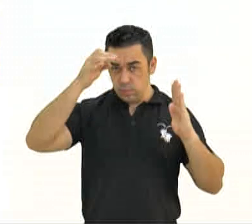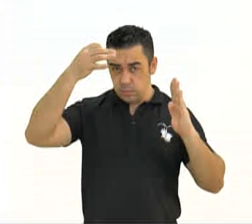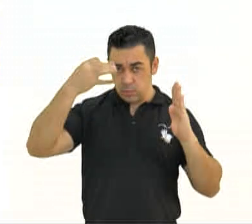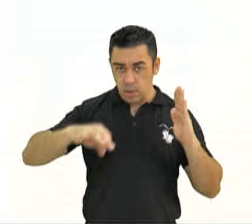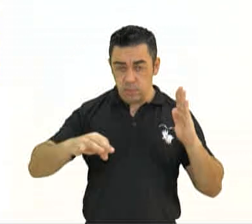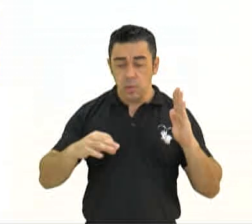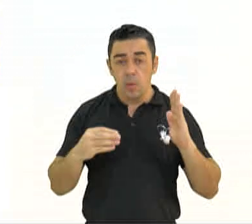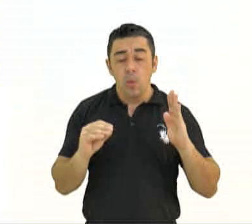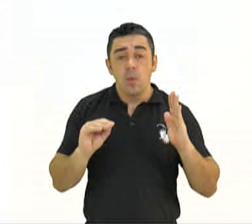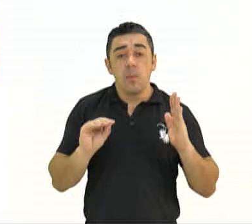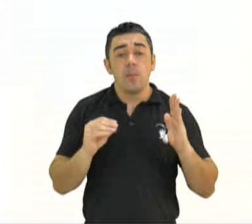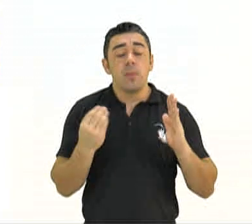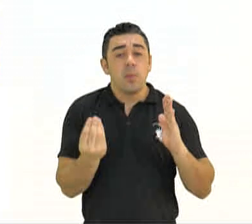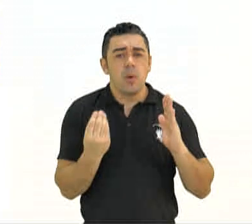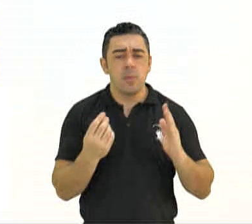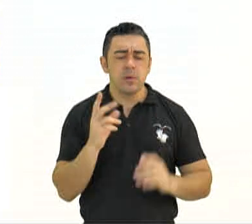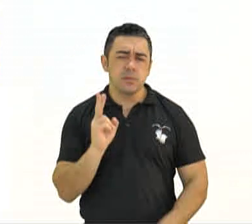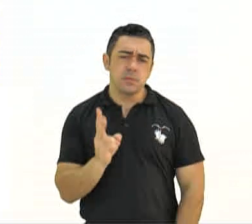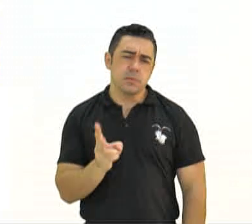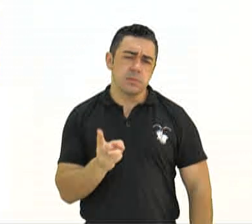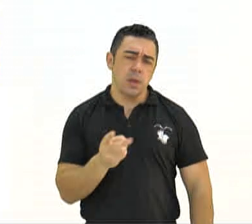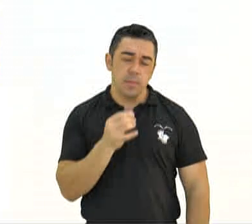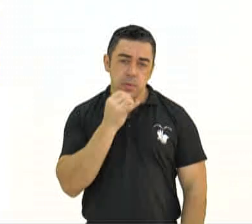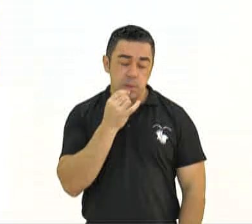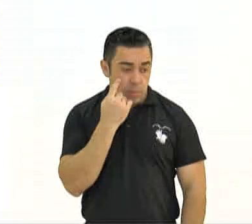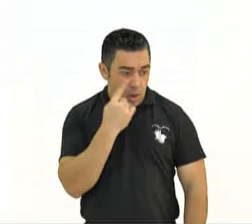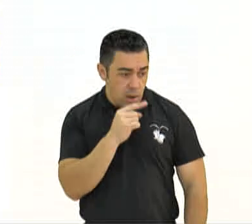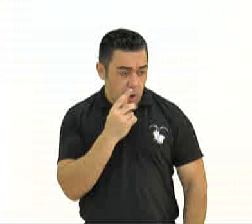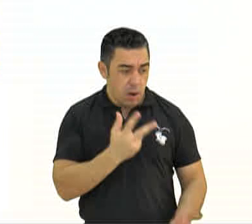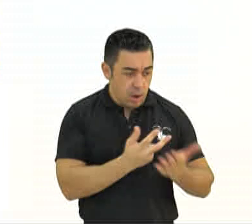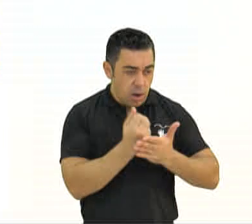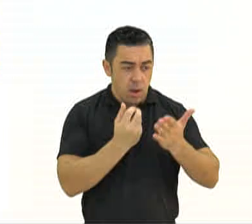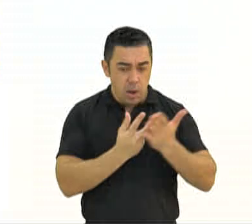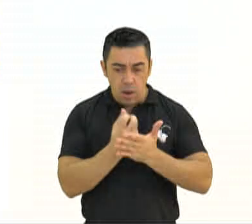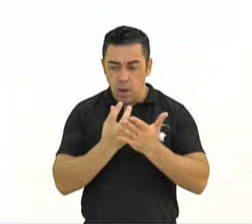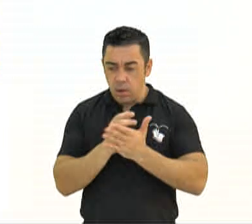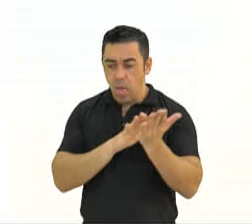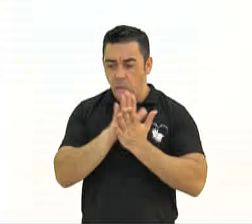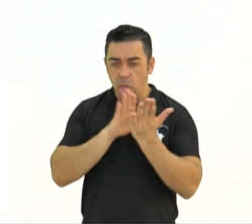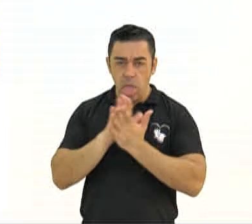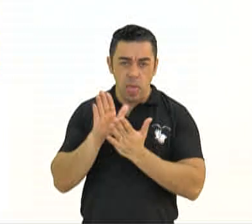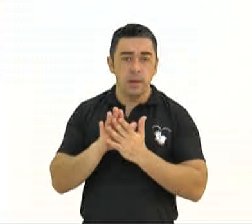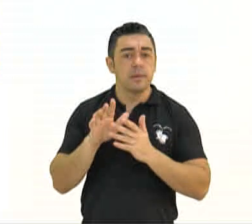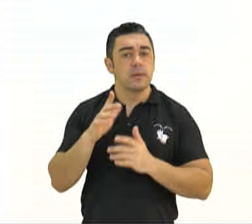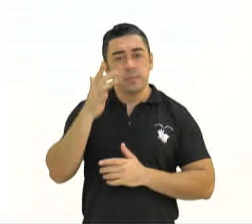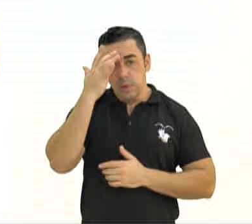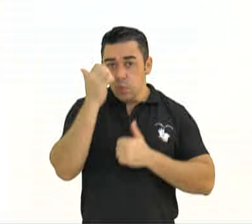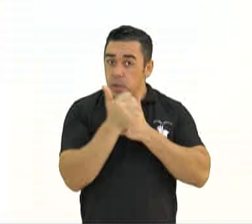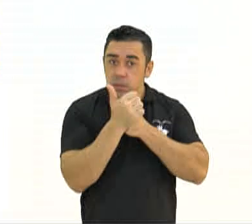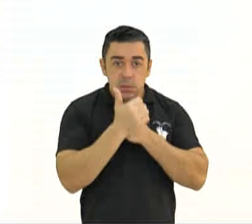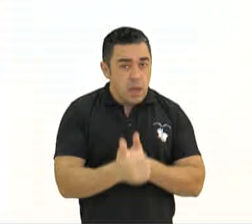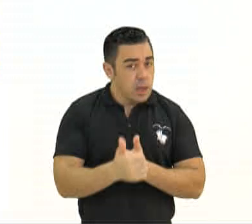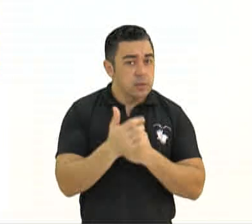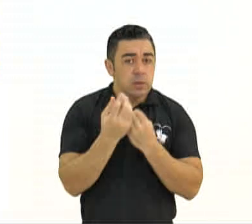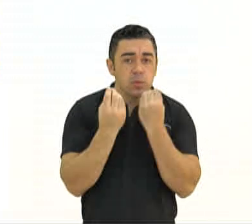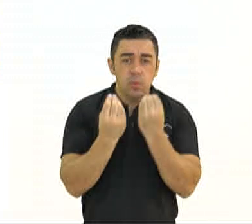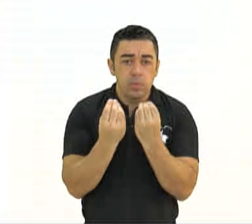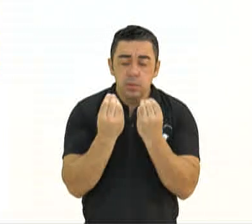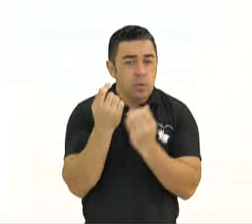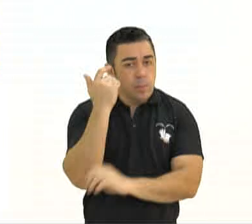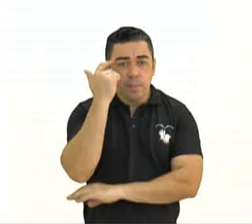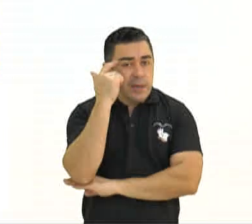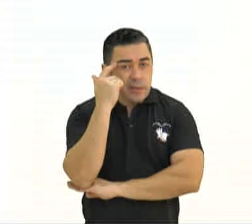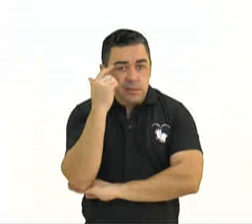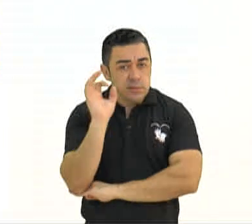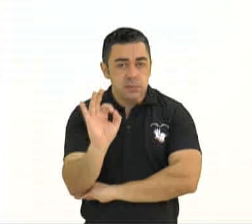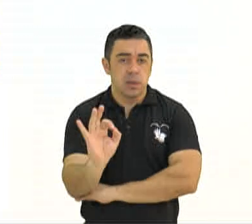colocado como ideal, sempre permeado pelo consumo, e as pessoas devem seguir. E elas seguem de forma irrefletida, ou seja,